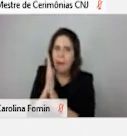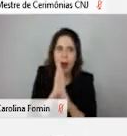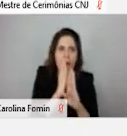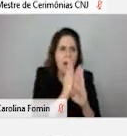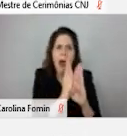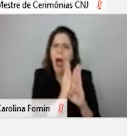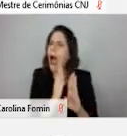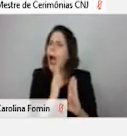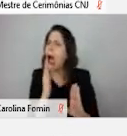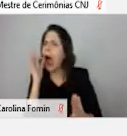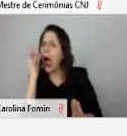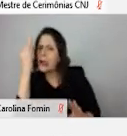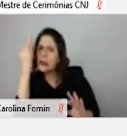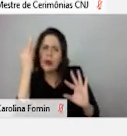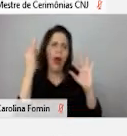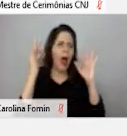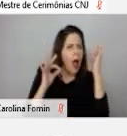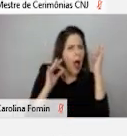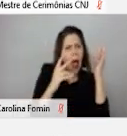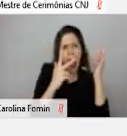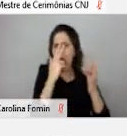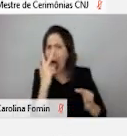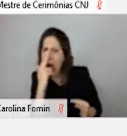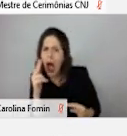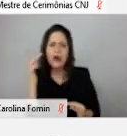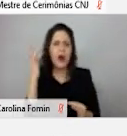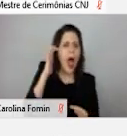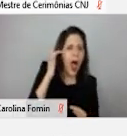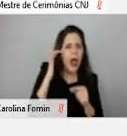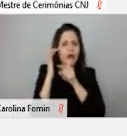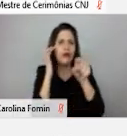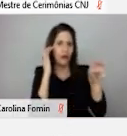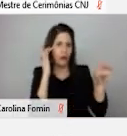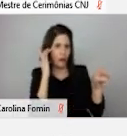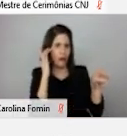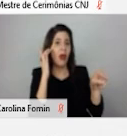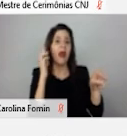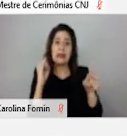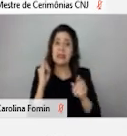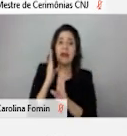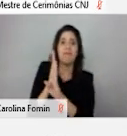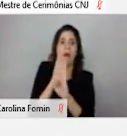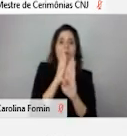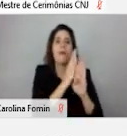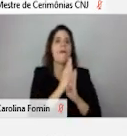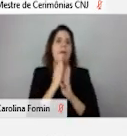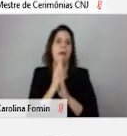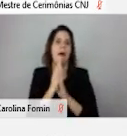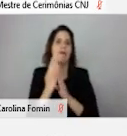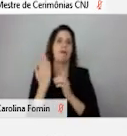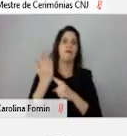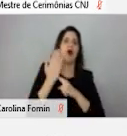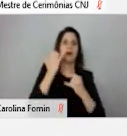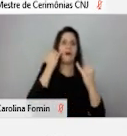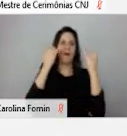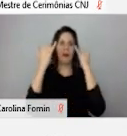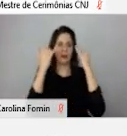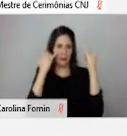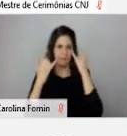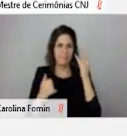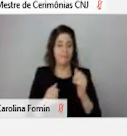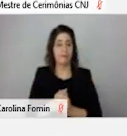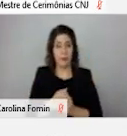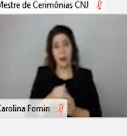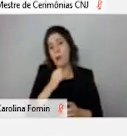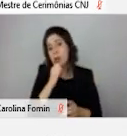paciente, requer uma aquisição de grande parte da população. E aqui já temos uma questão importante. Será que nós vamos ter que